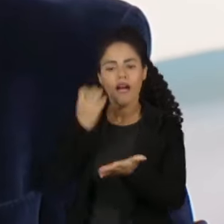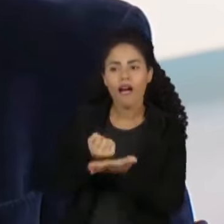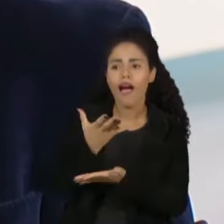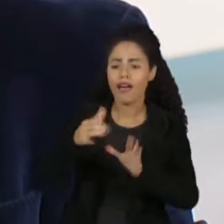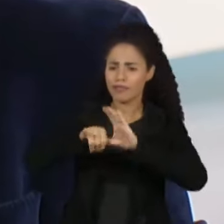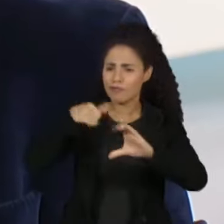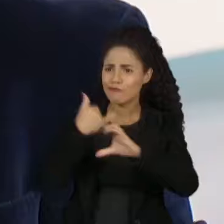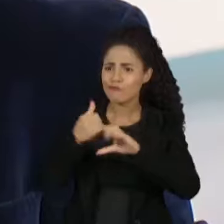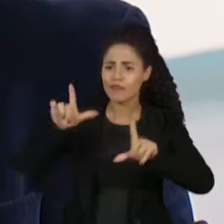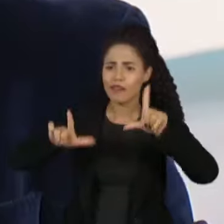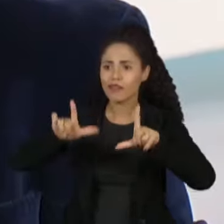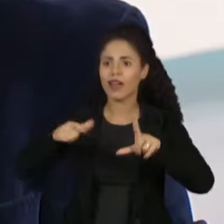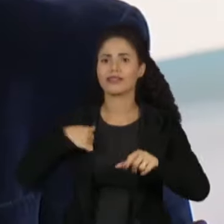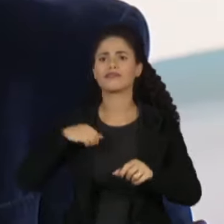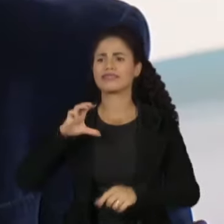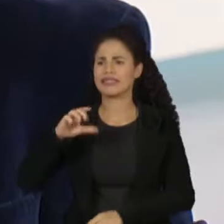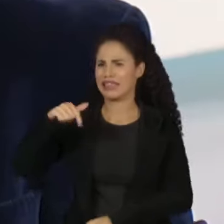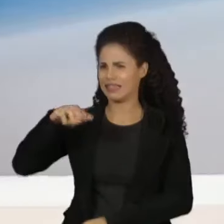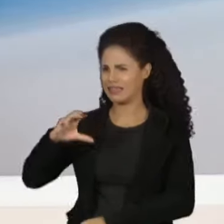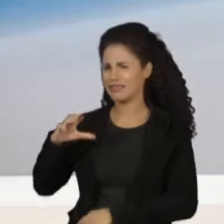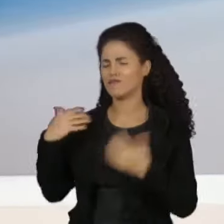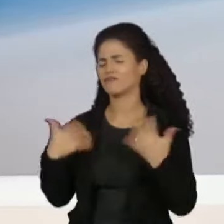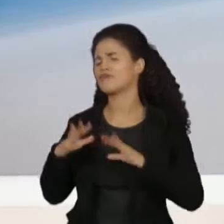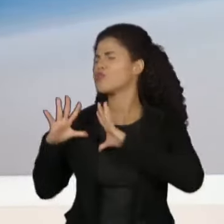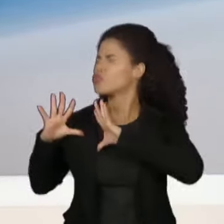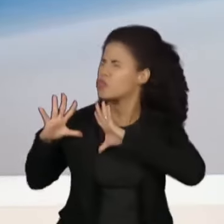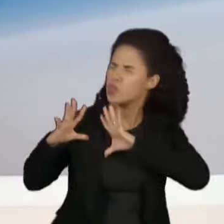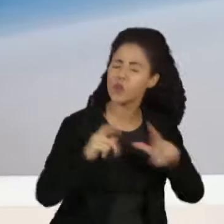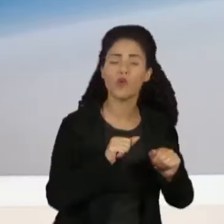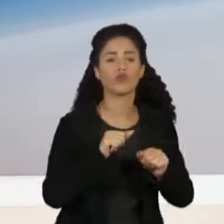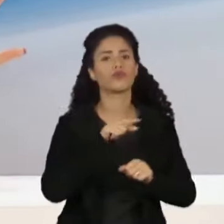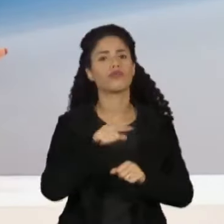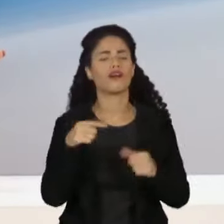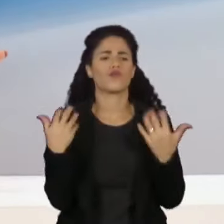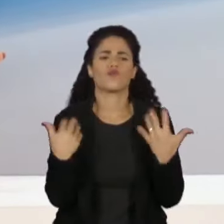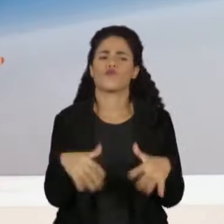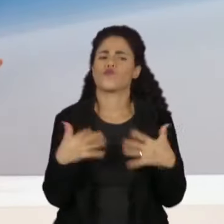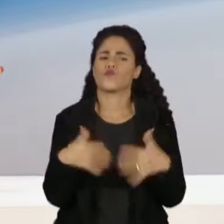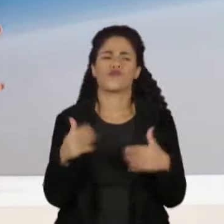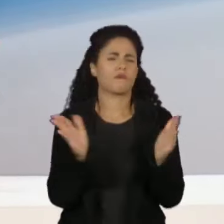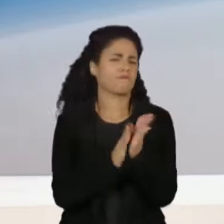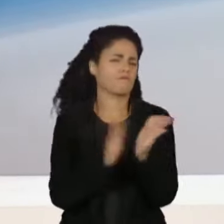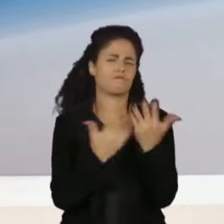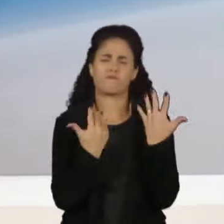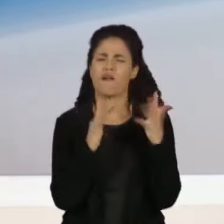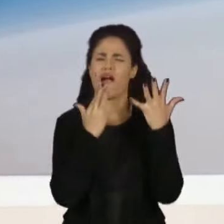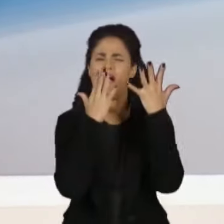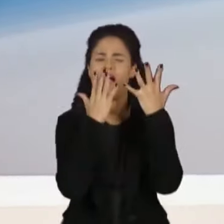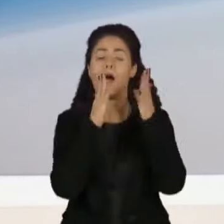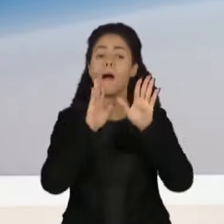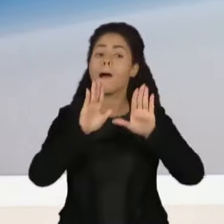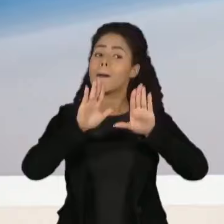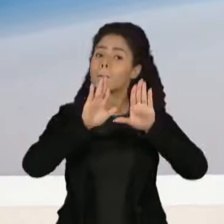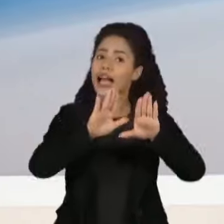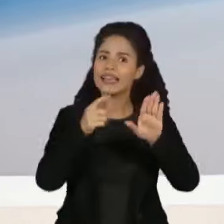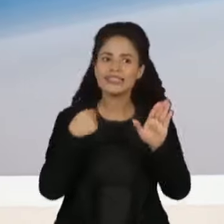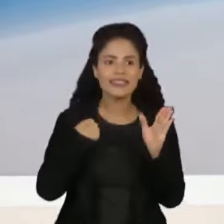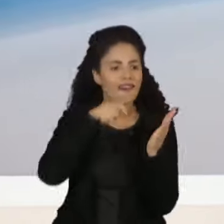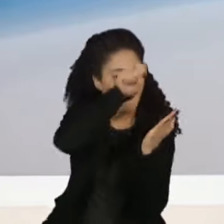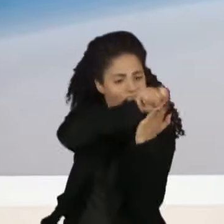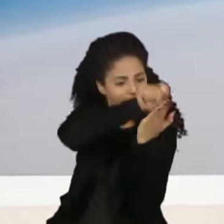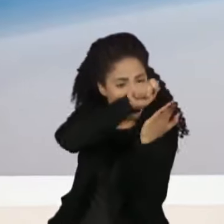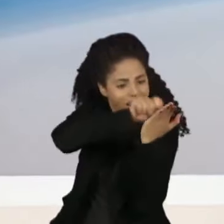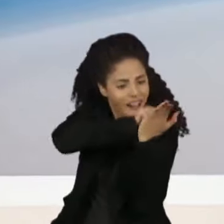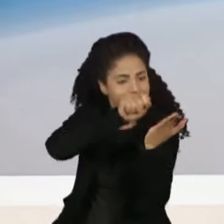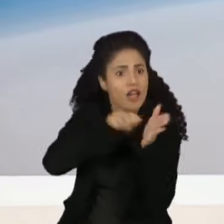YouTube e se aquecer todos esses são maestria agora eu tinha feito o meu de um